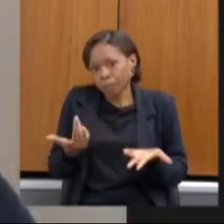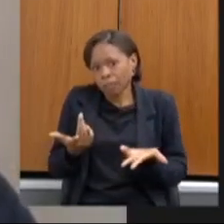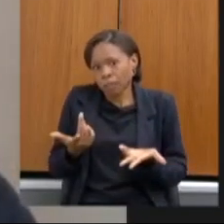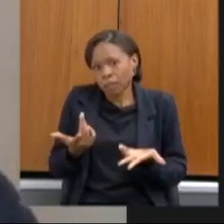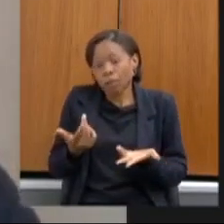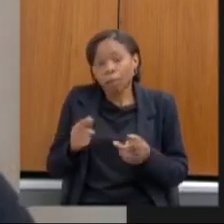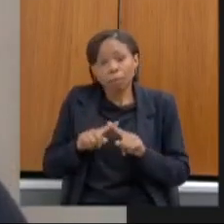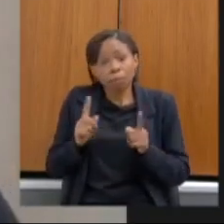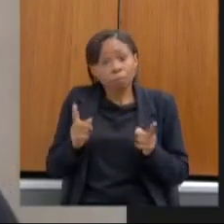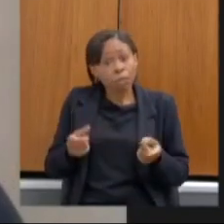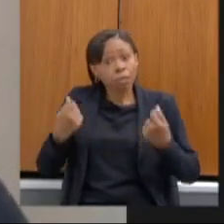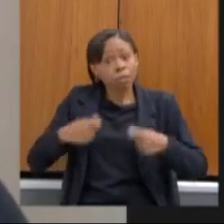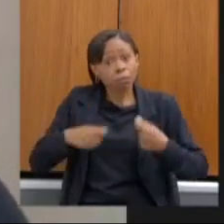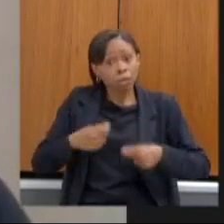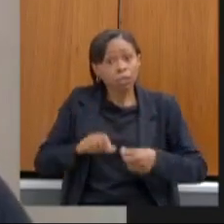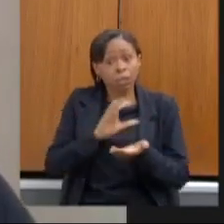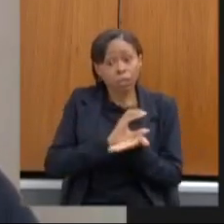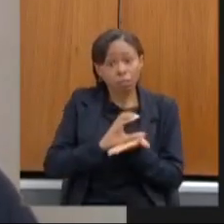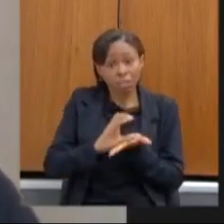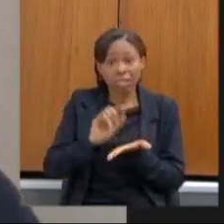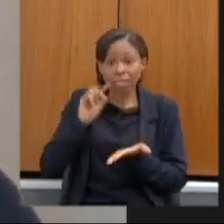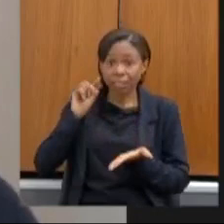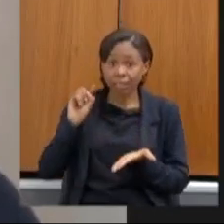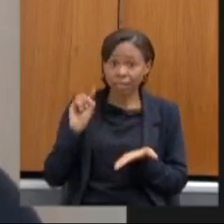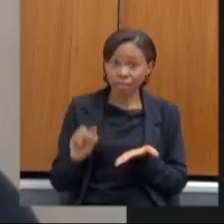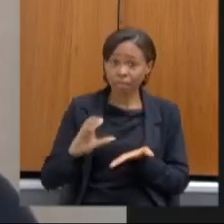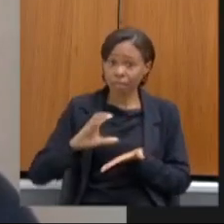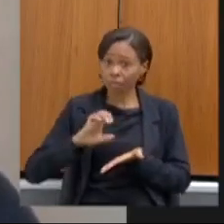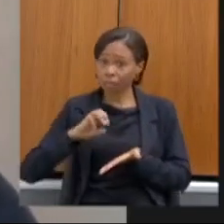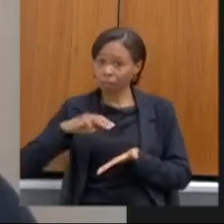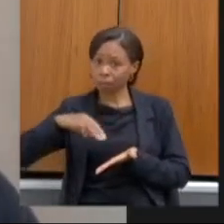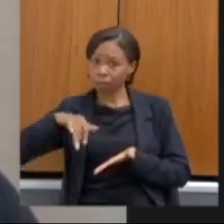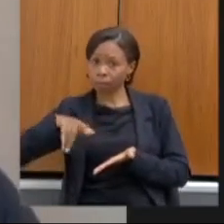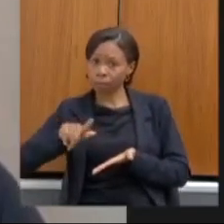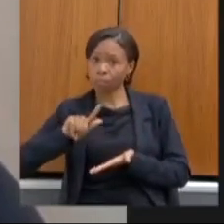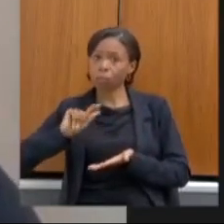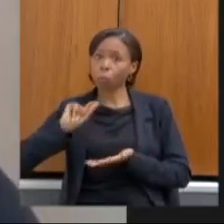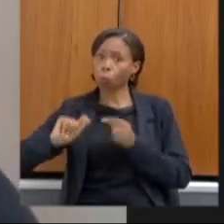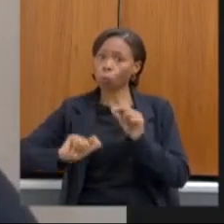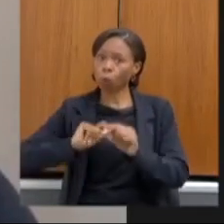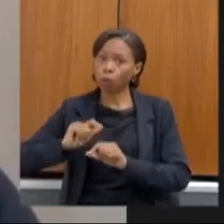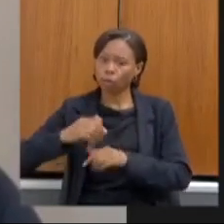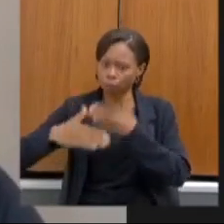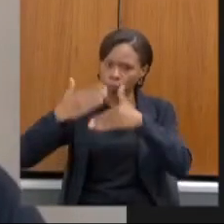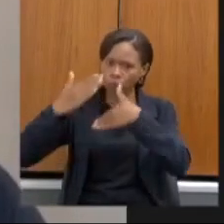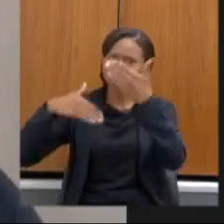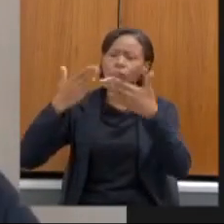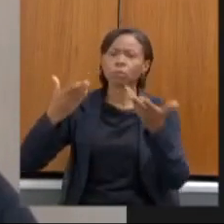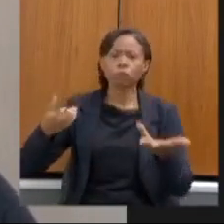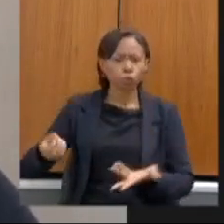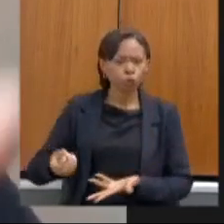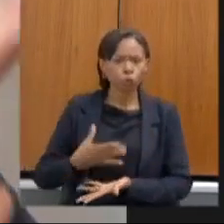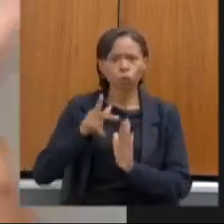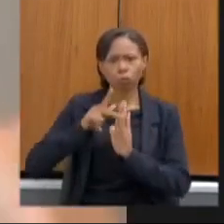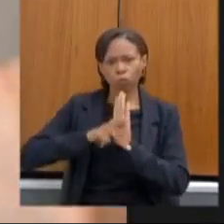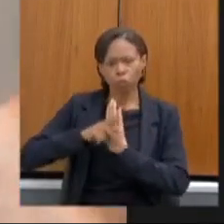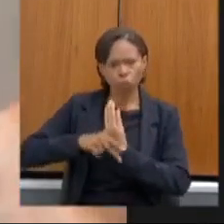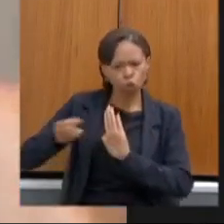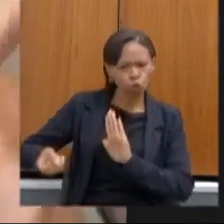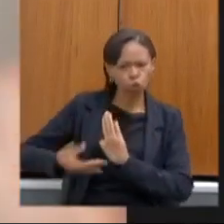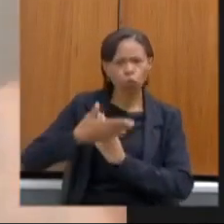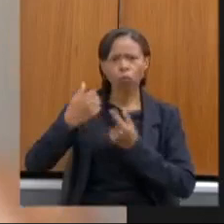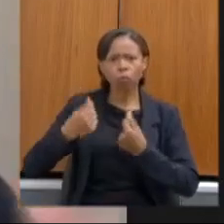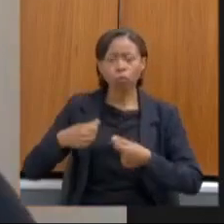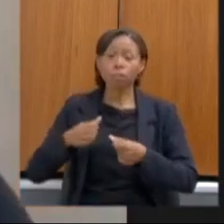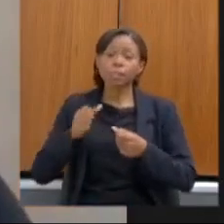nós possamos investir para que ela se modernize para que ela agiliza os projetos seus projetos todos